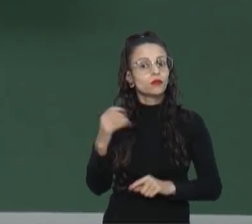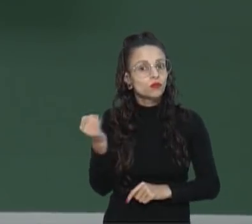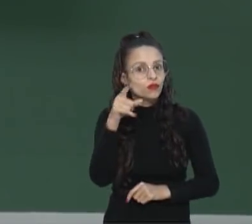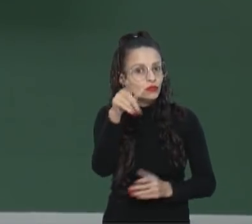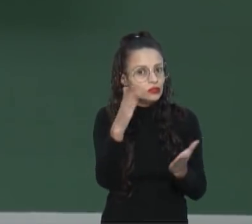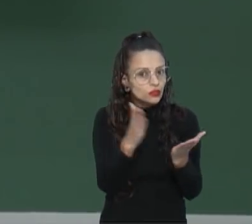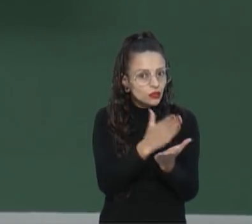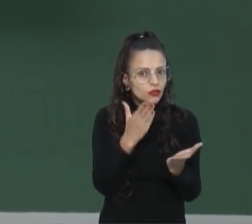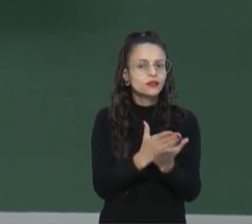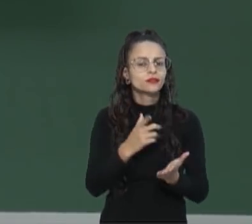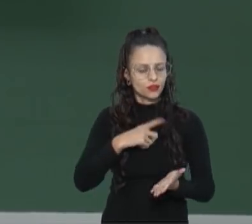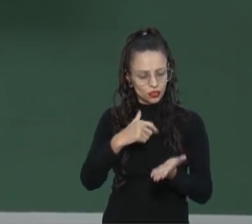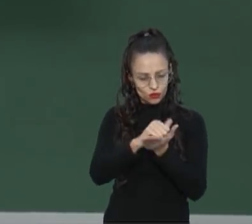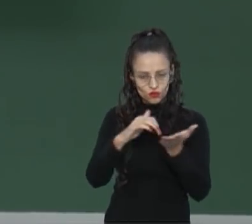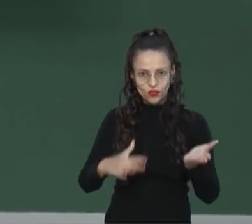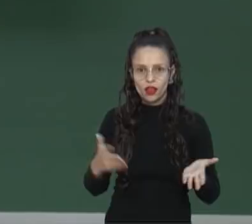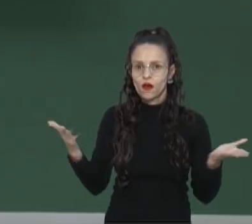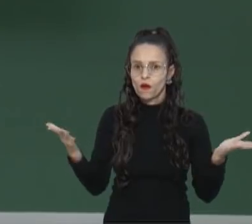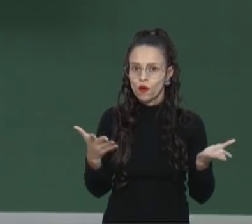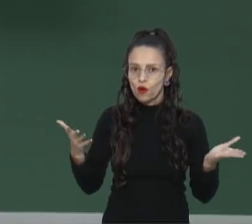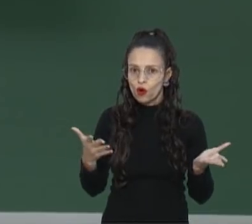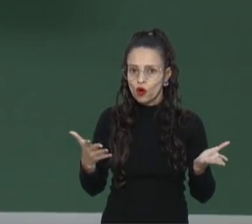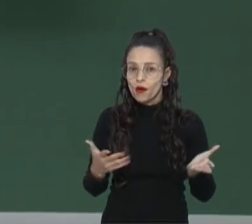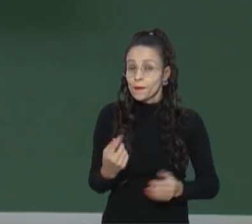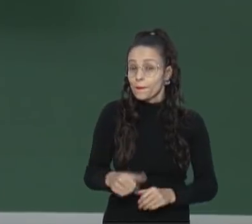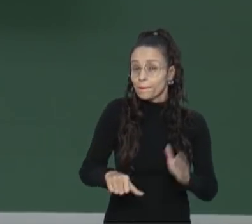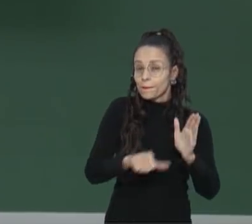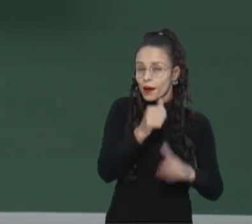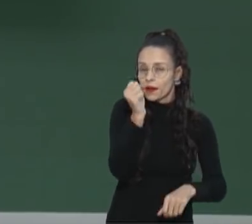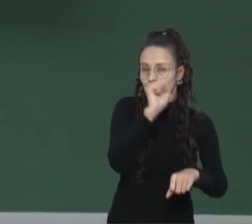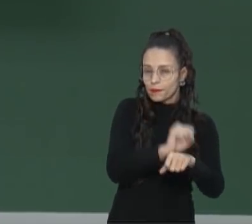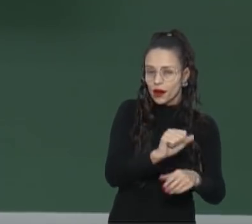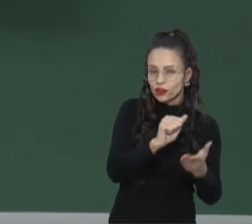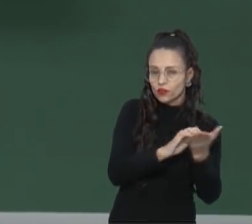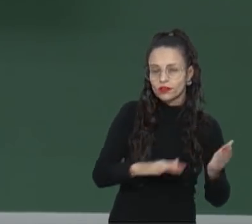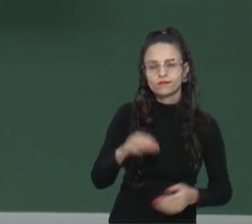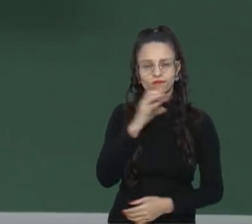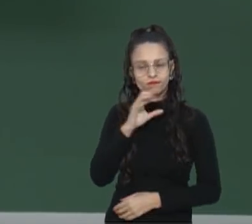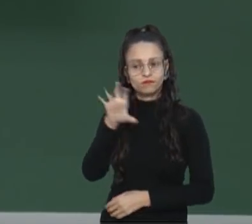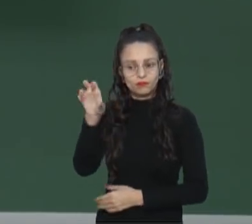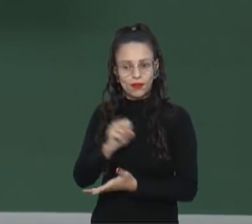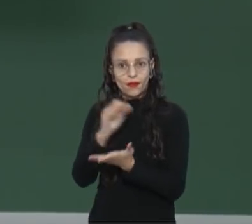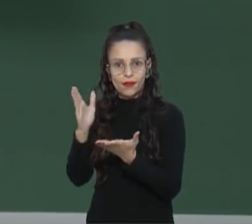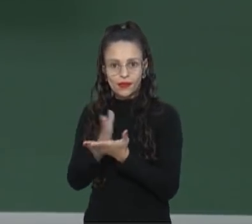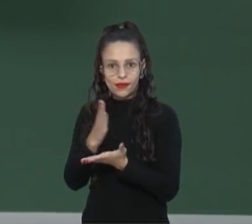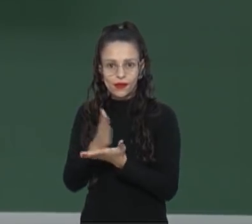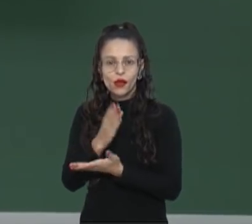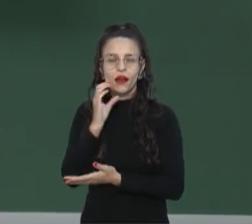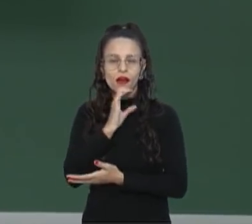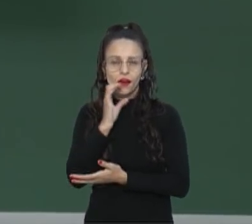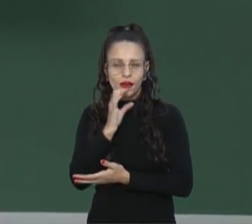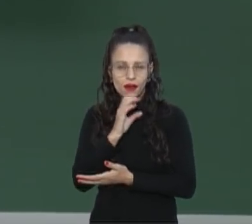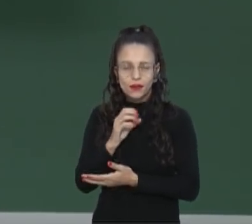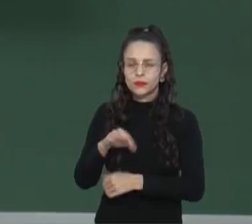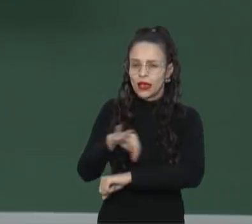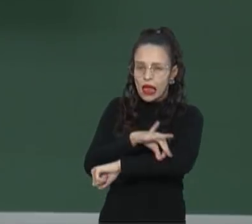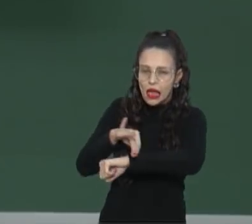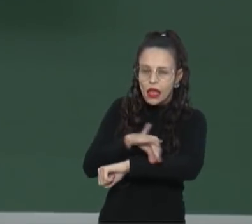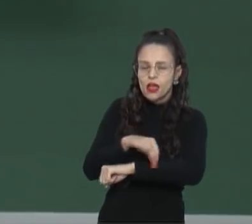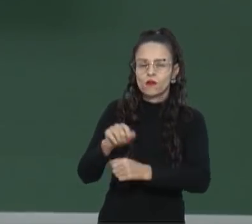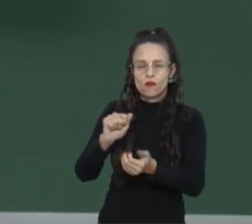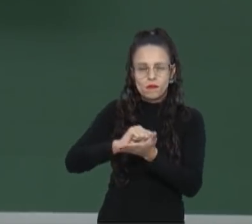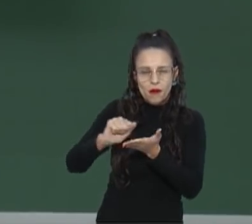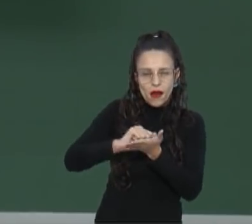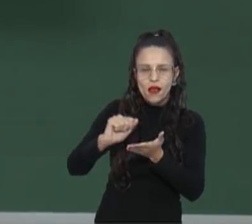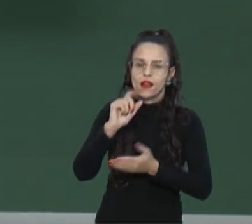tem atividade, tem tarefa hoje. Na primeira pausa para exercício, aproveite para providenciar o seu caderno, se você não providenciou, régua, lápis, borracha,